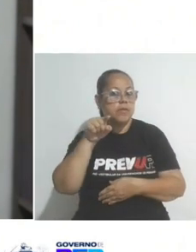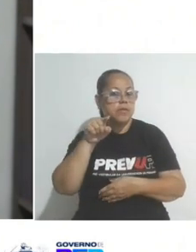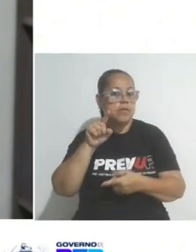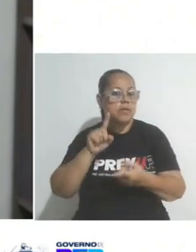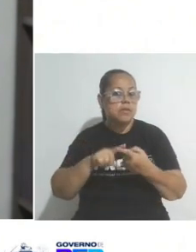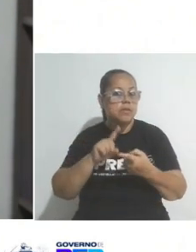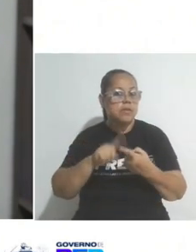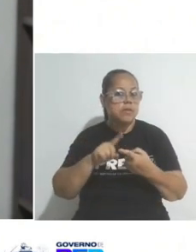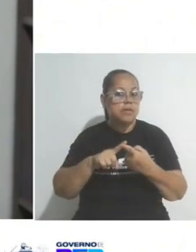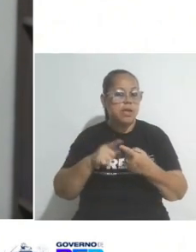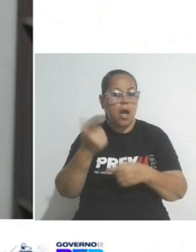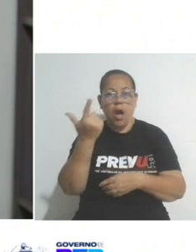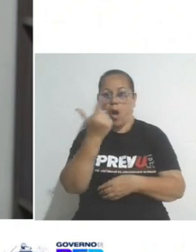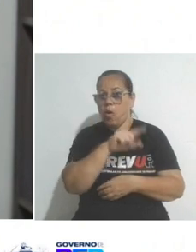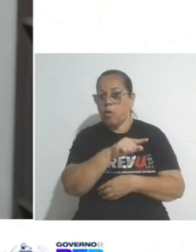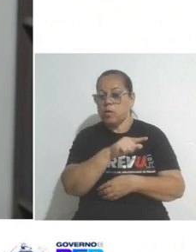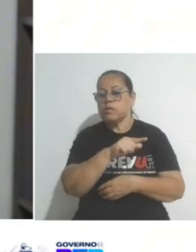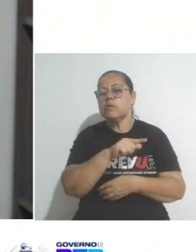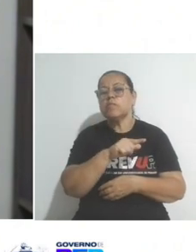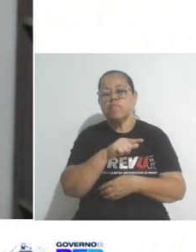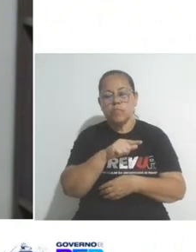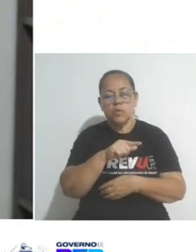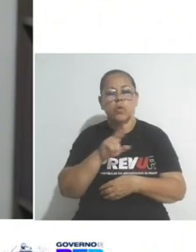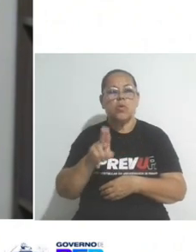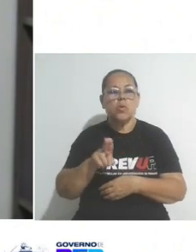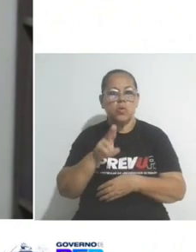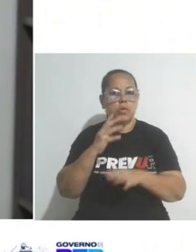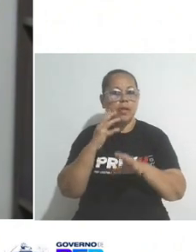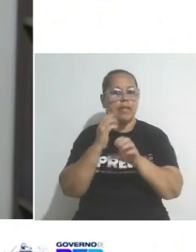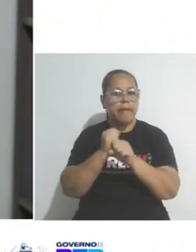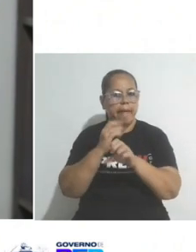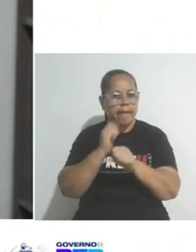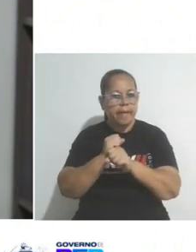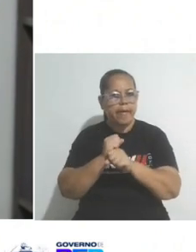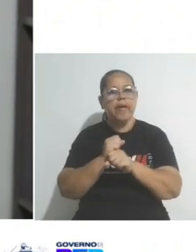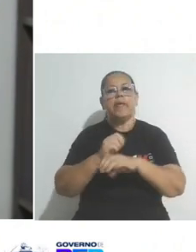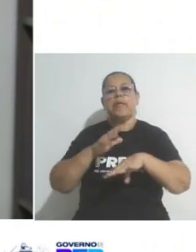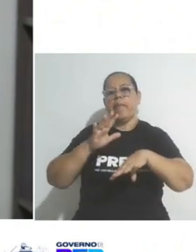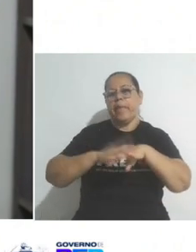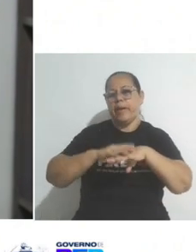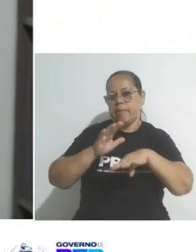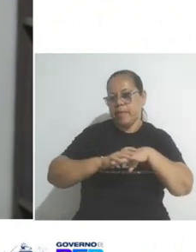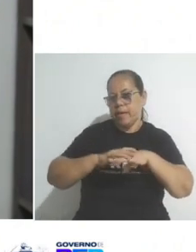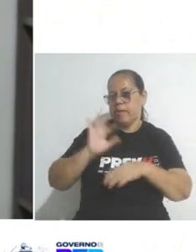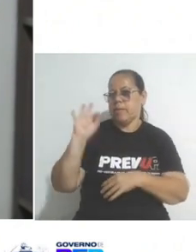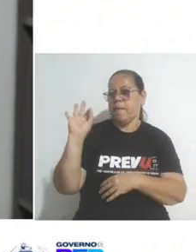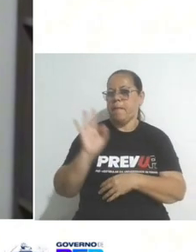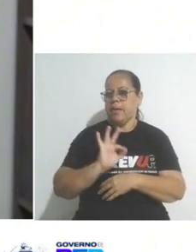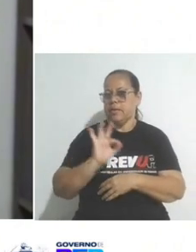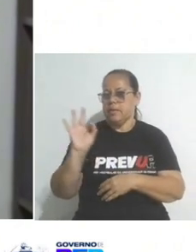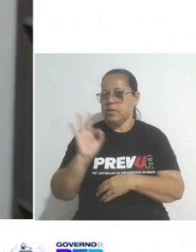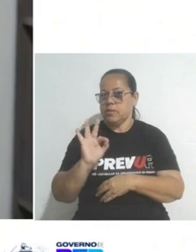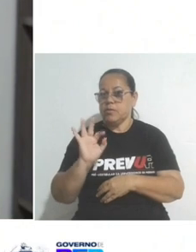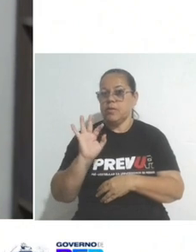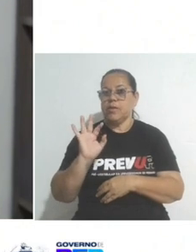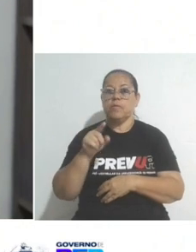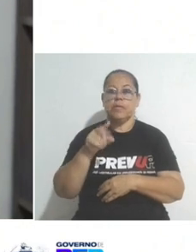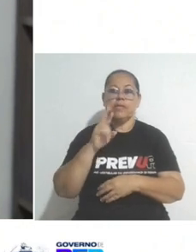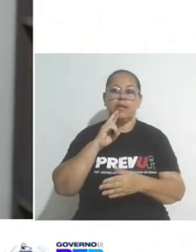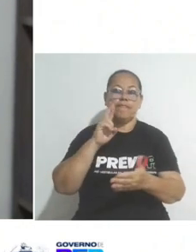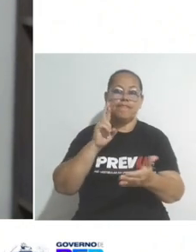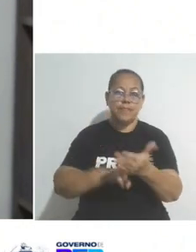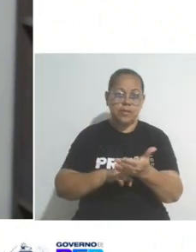qual a questão de cartografia também o uso de cálculos matemáticos e percentuais para resolvê-la